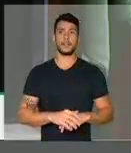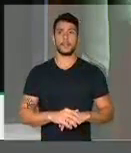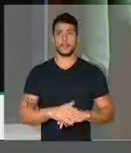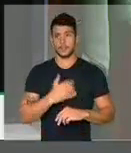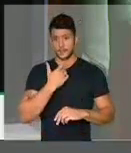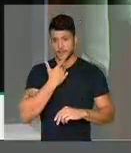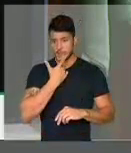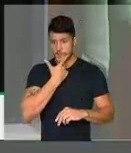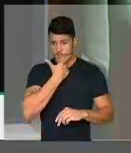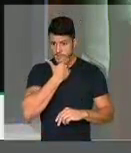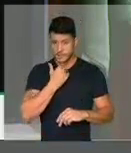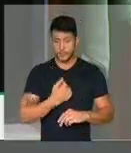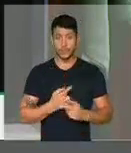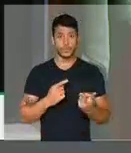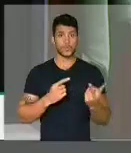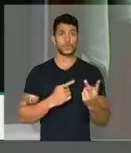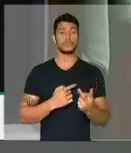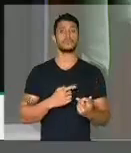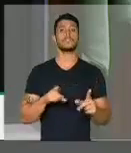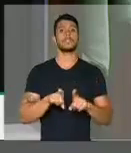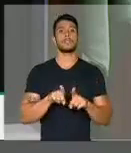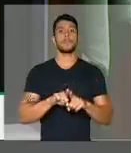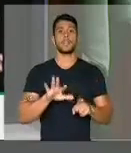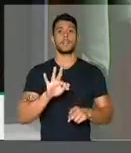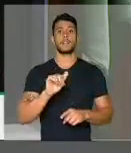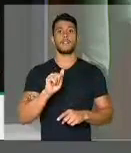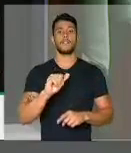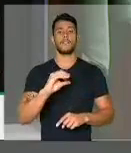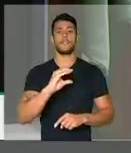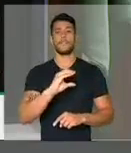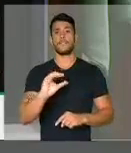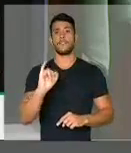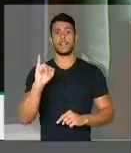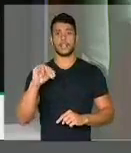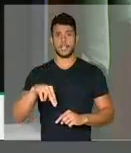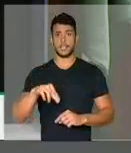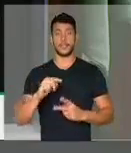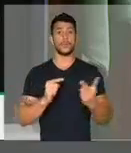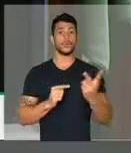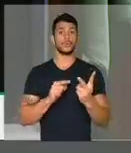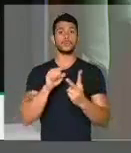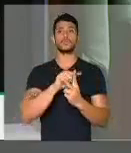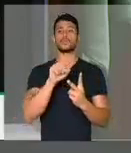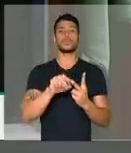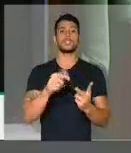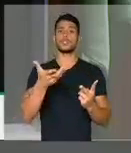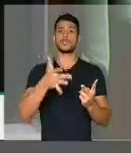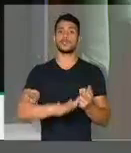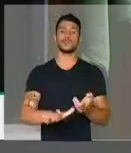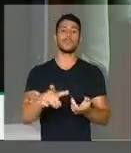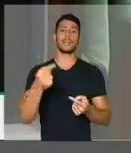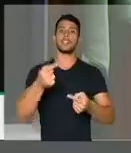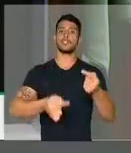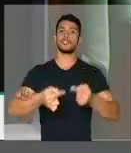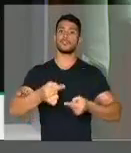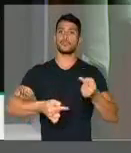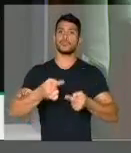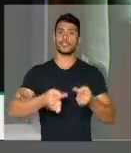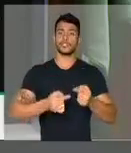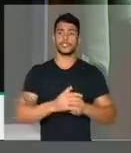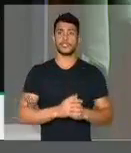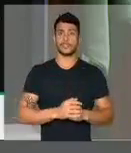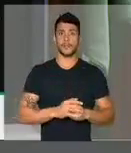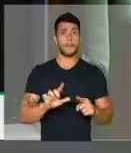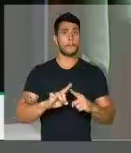Fachin. Ambos se negam e se recusam a agendar um debate que